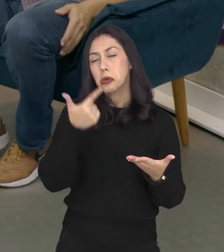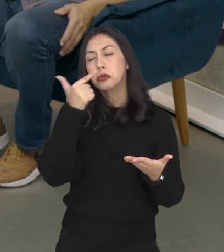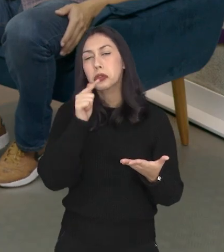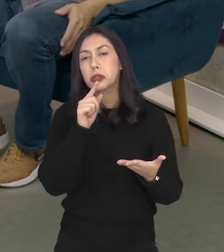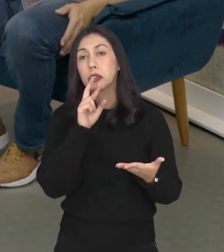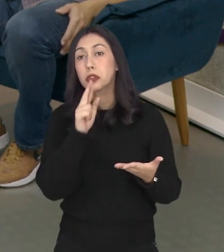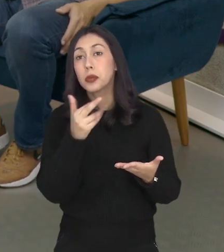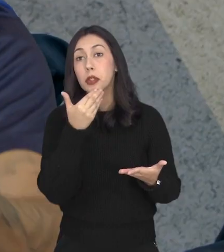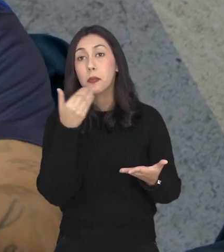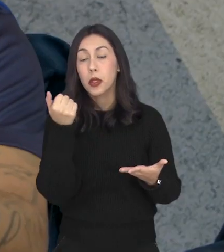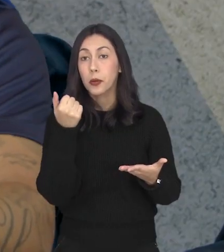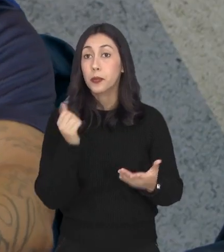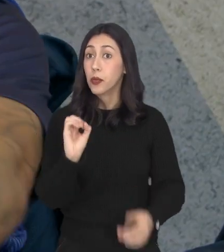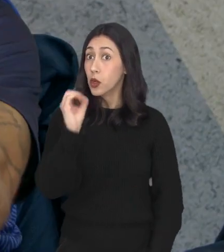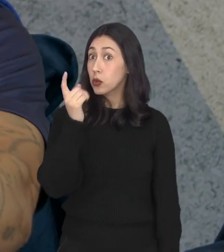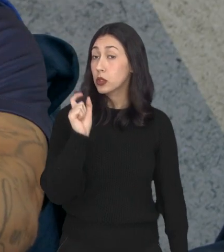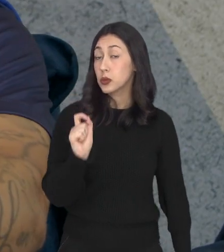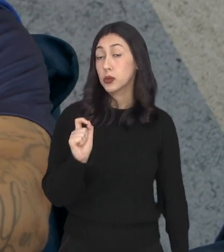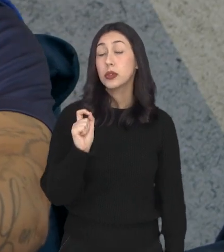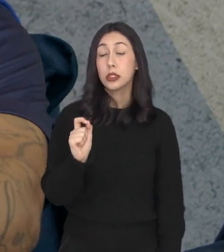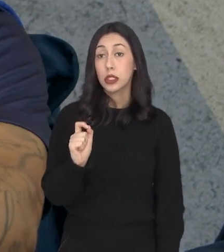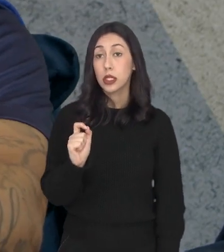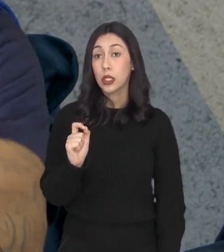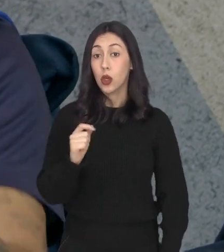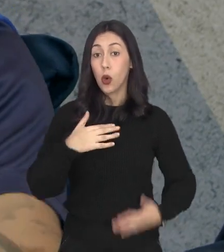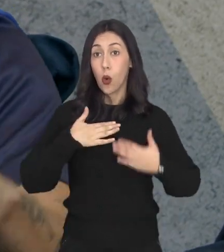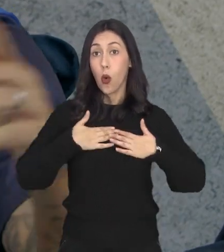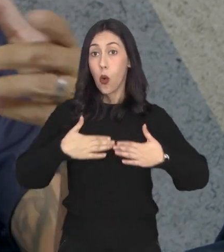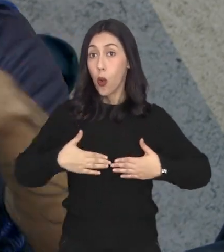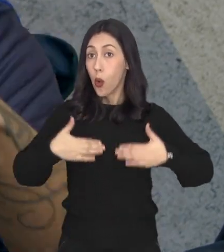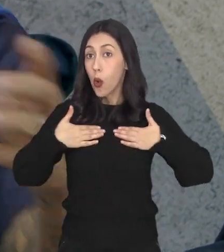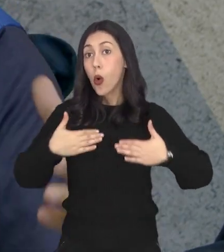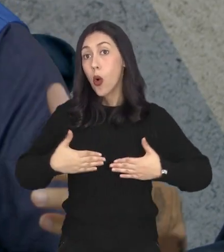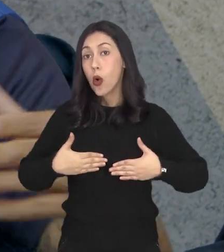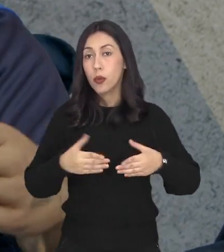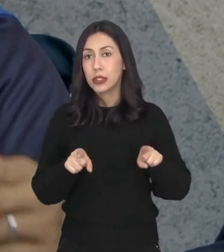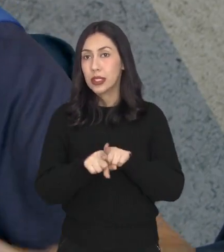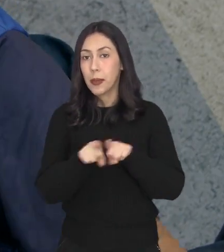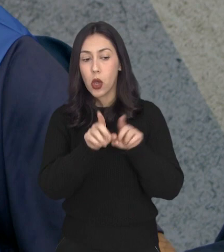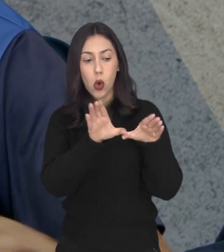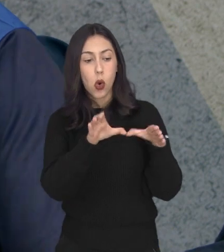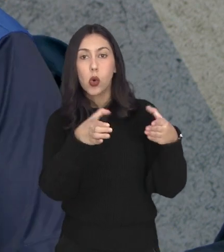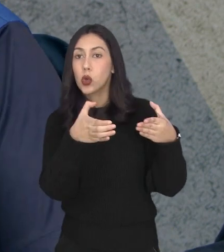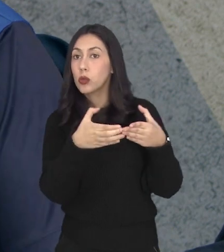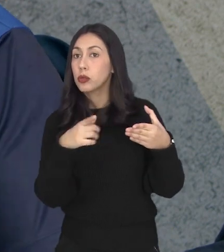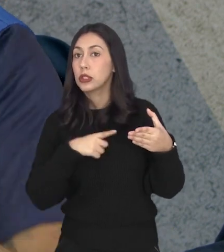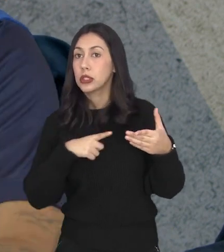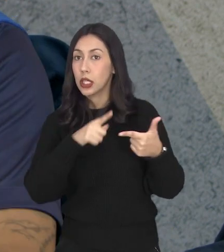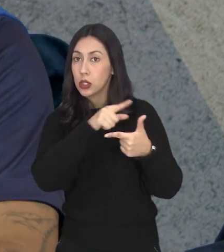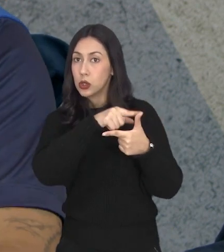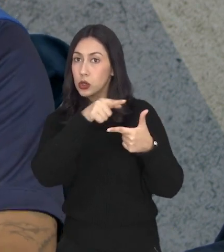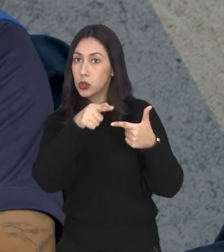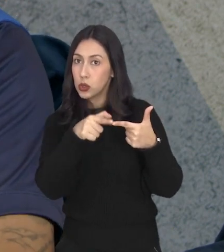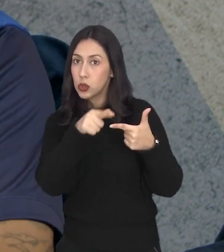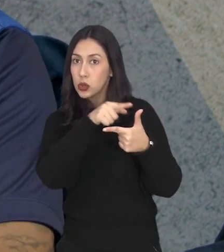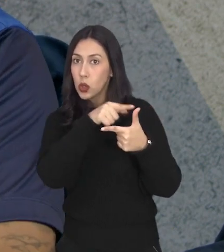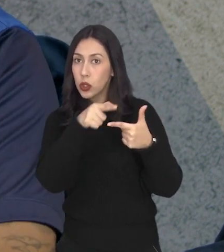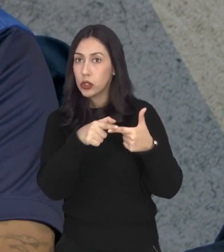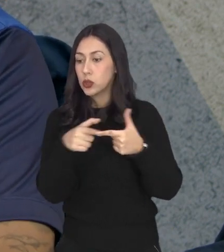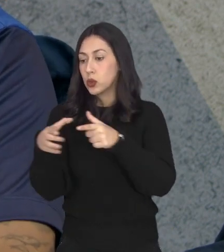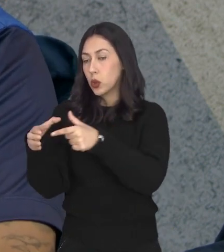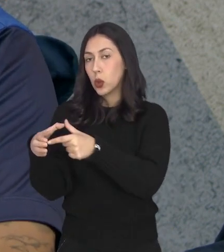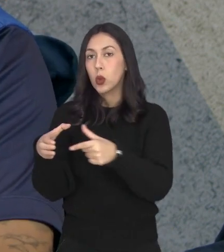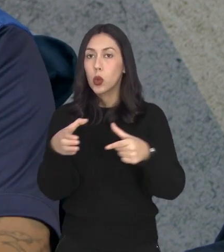responder a tua pergunta, acho que fica melhor. O que acontece? Até na própria questão do corpo, comissão técnica, a gente é formado por 2 roupeiros,